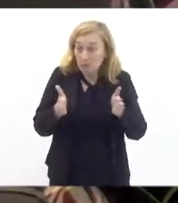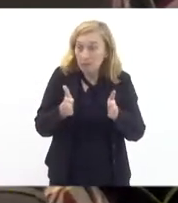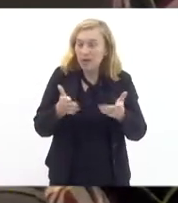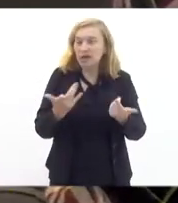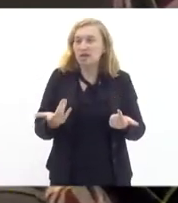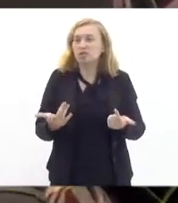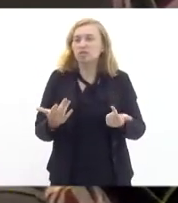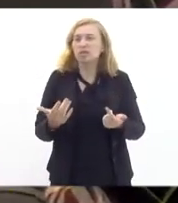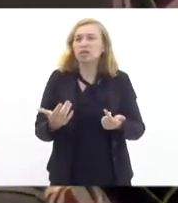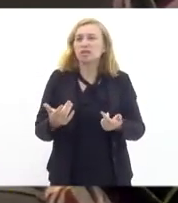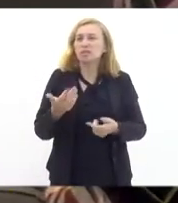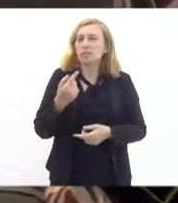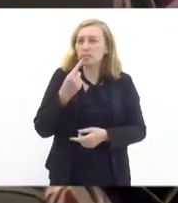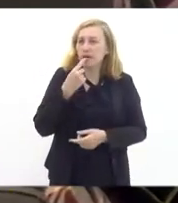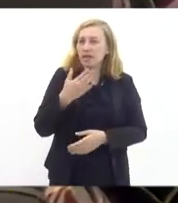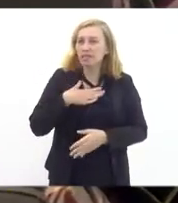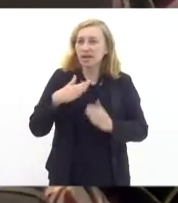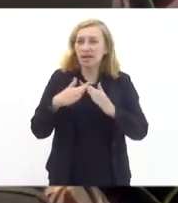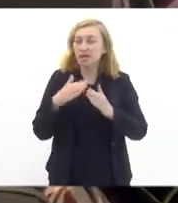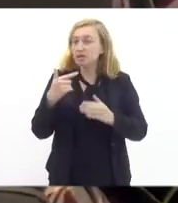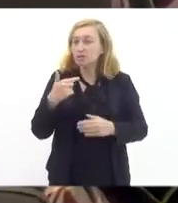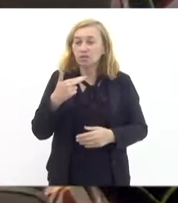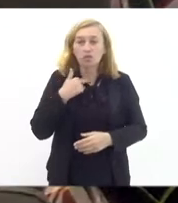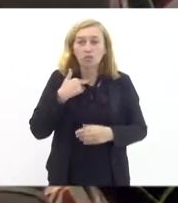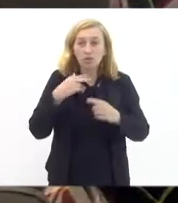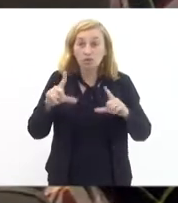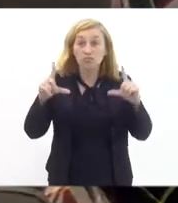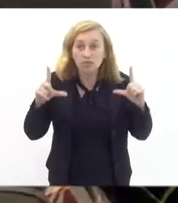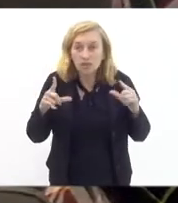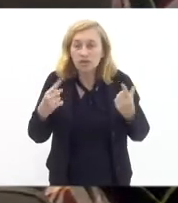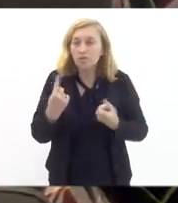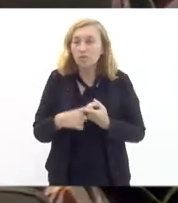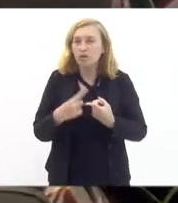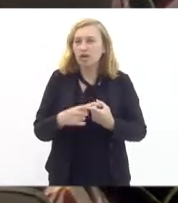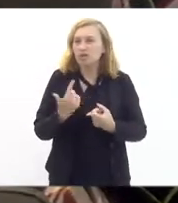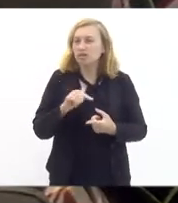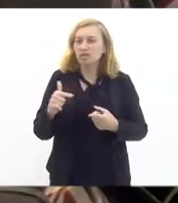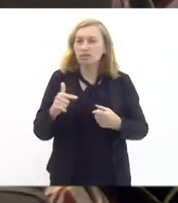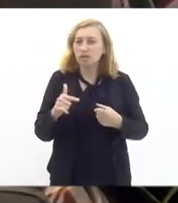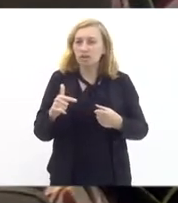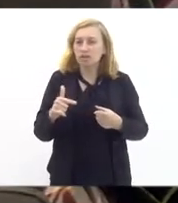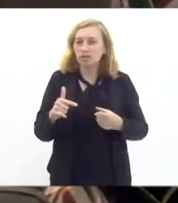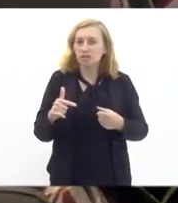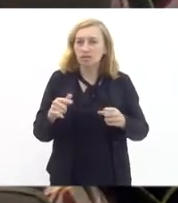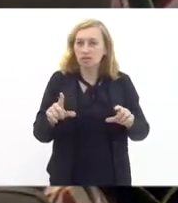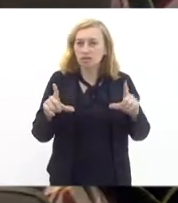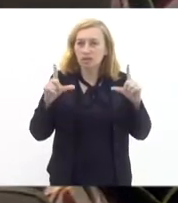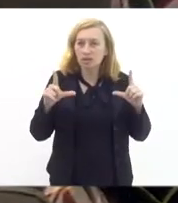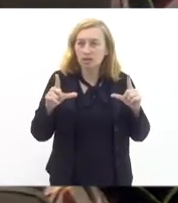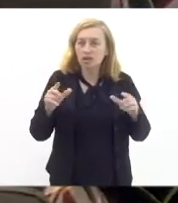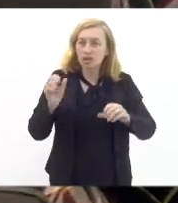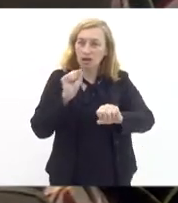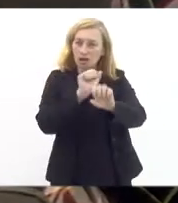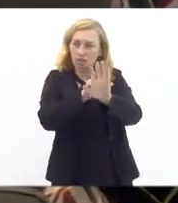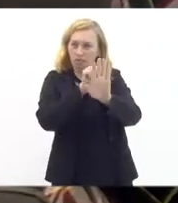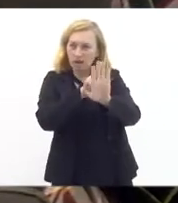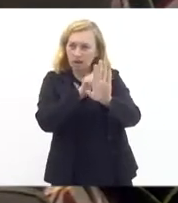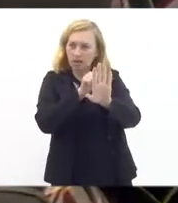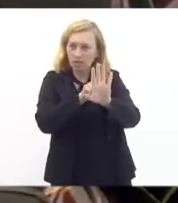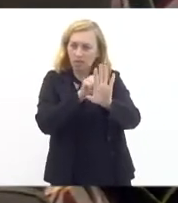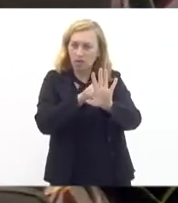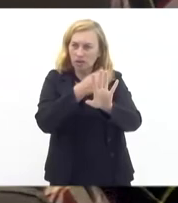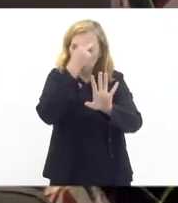residência, onde eu não posso aparecer. Por quê? Eu não tenho uma visibilidade em mídia, porque eu bato na porta dos canis